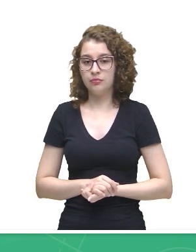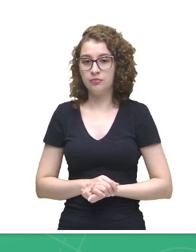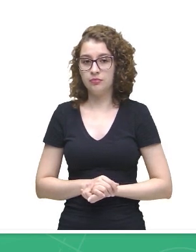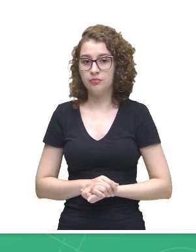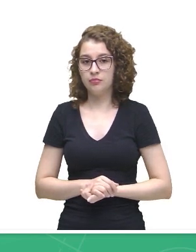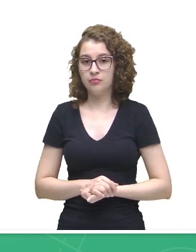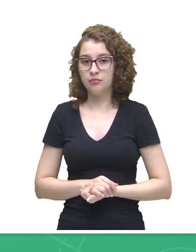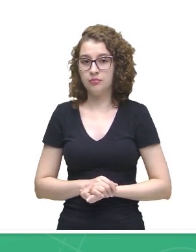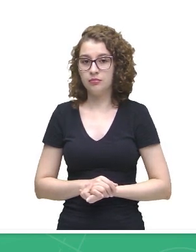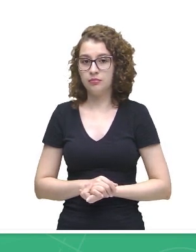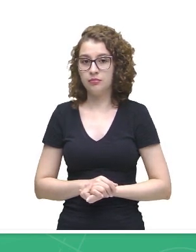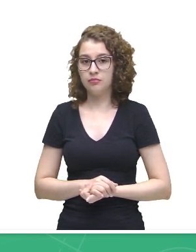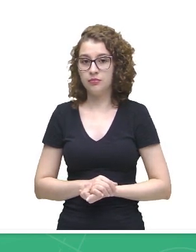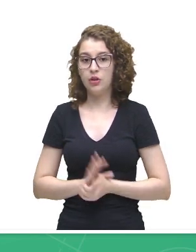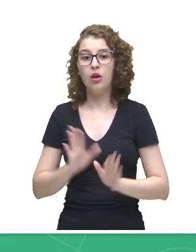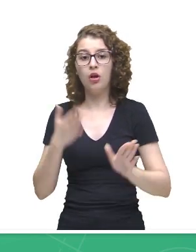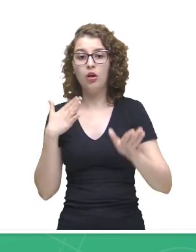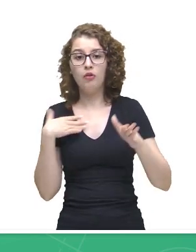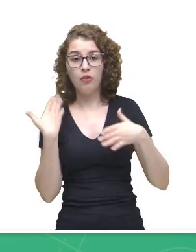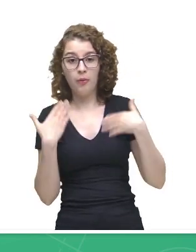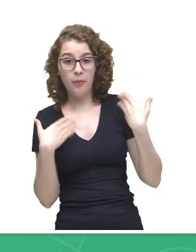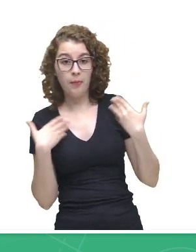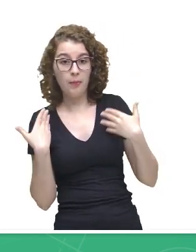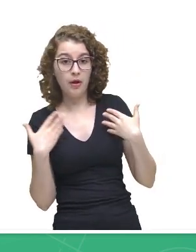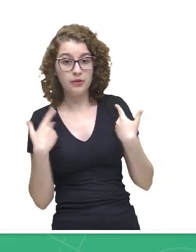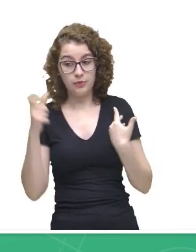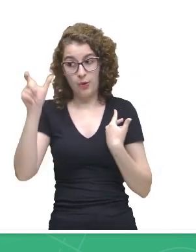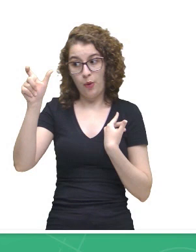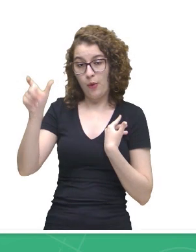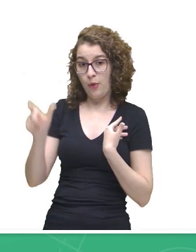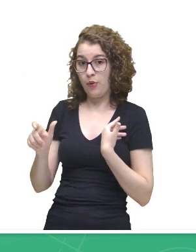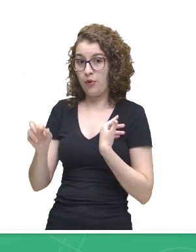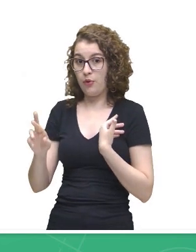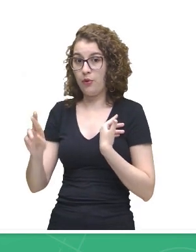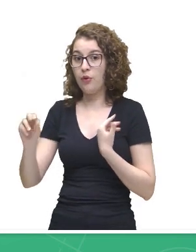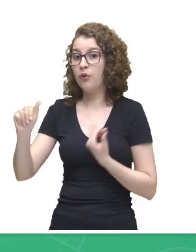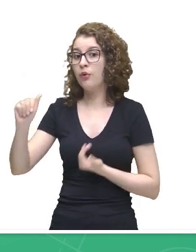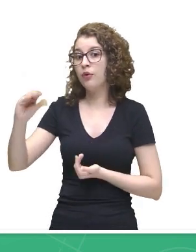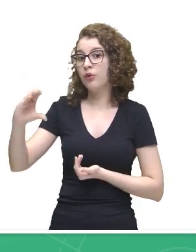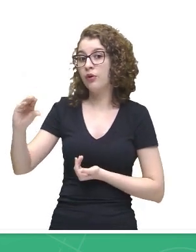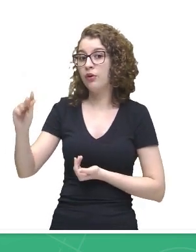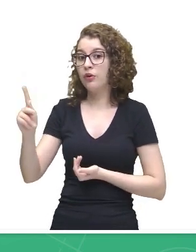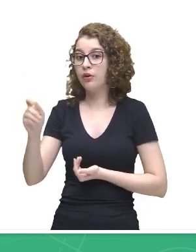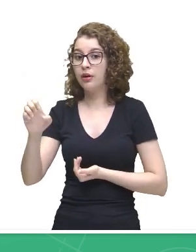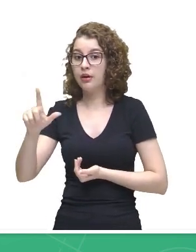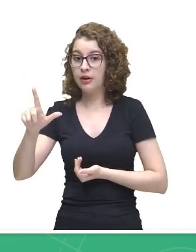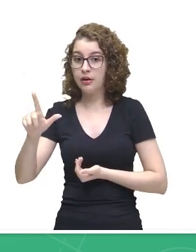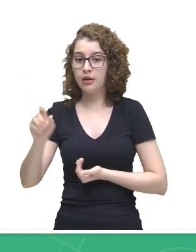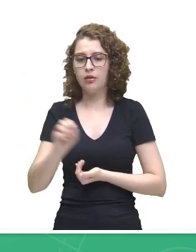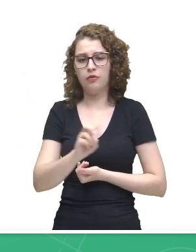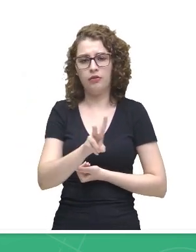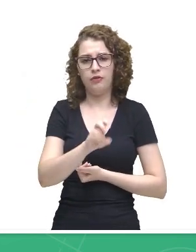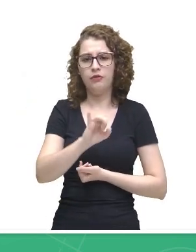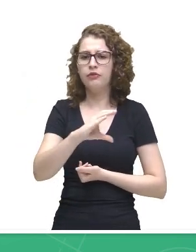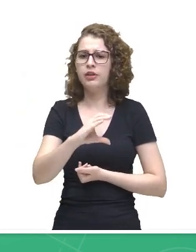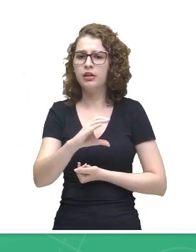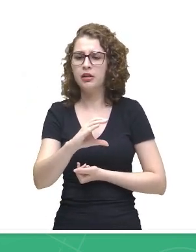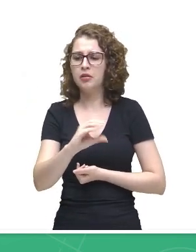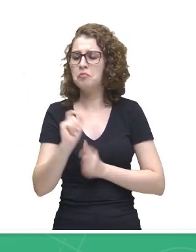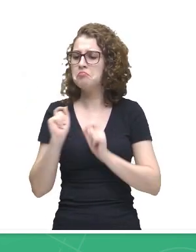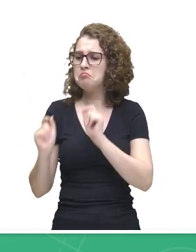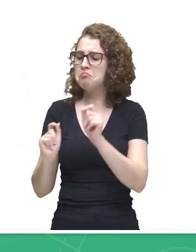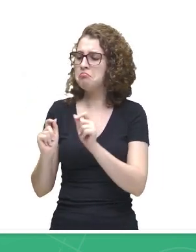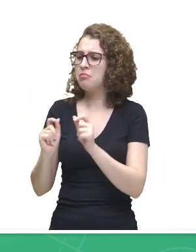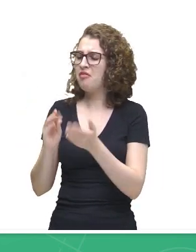eu vou ao parque com... Cadê aqui? Com Raquel, Vic. Como assim, Raquel, Vic? Viram que